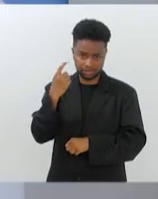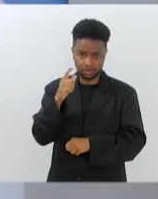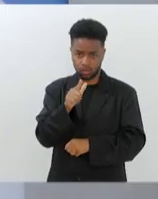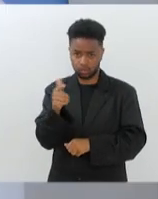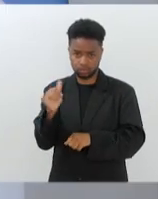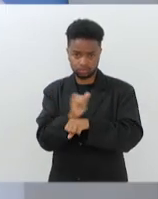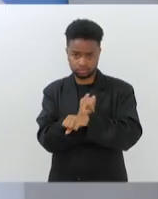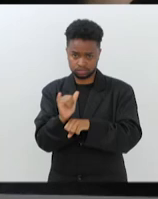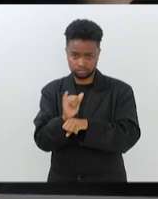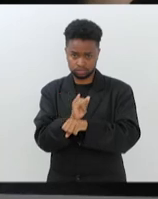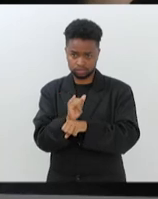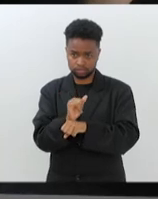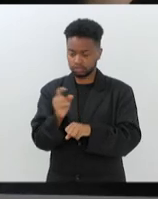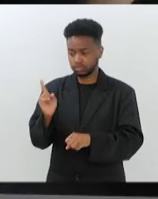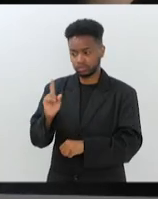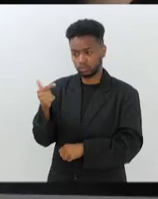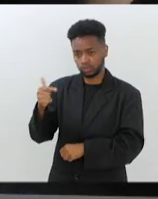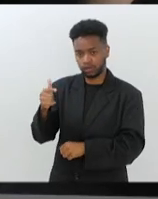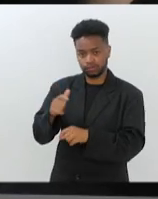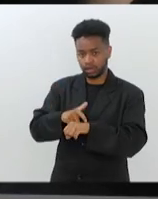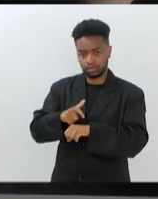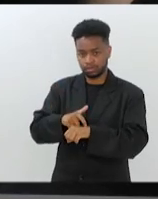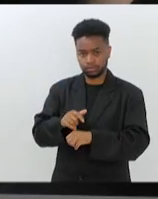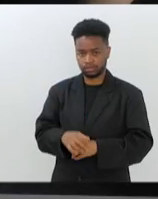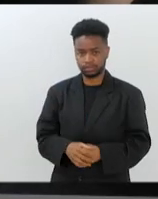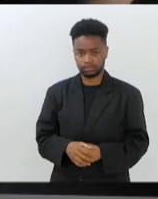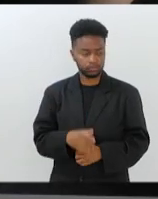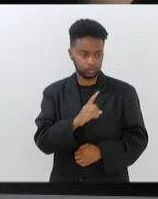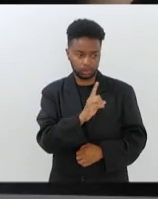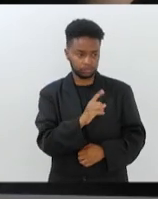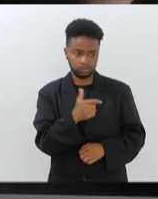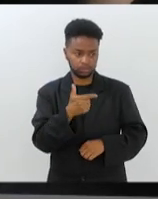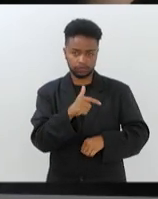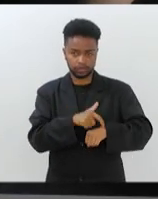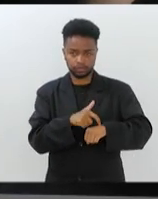estratégia dois an não não teve não teve tempo